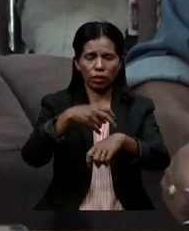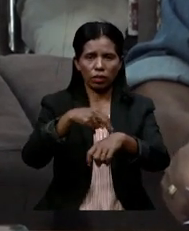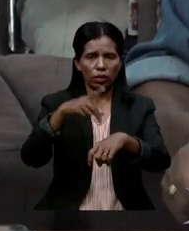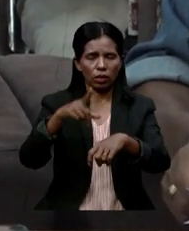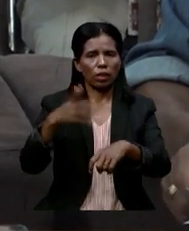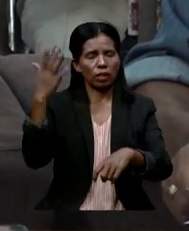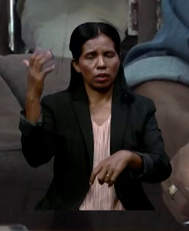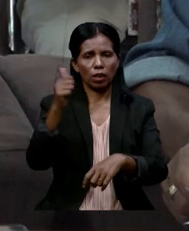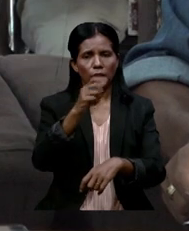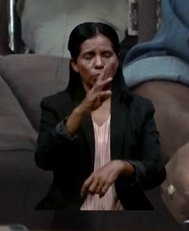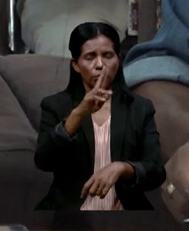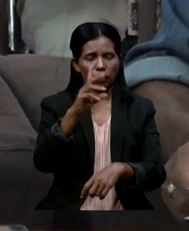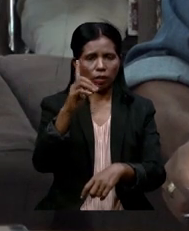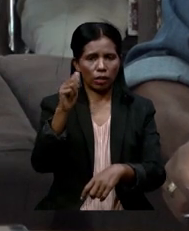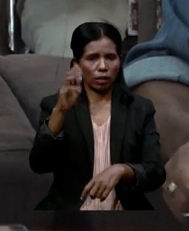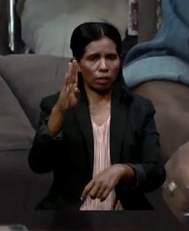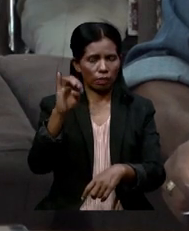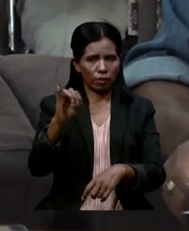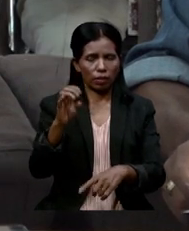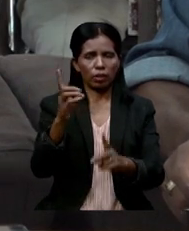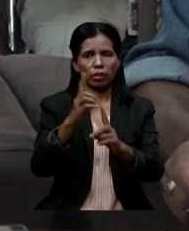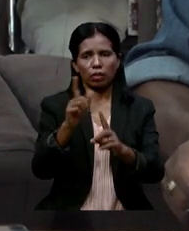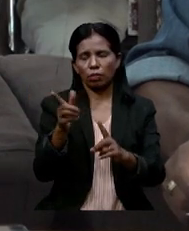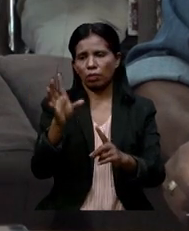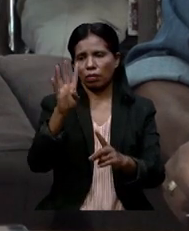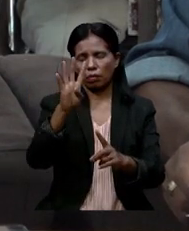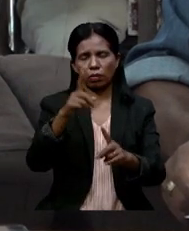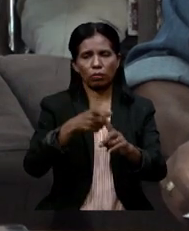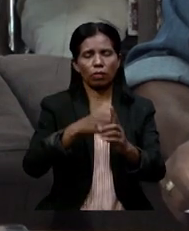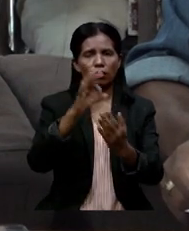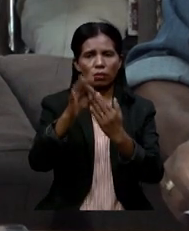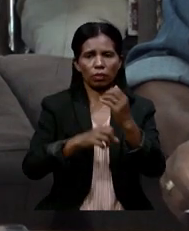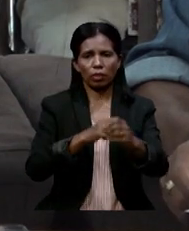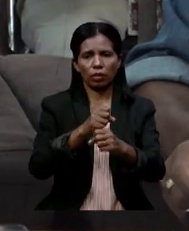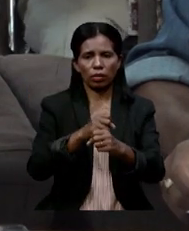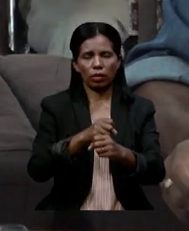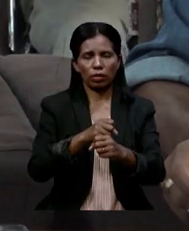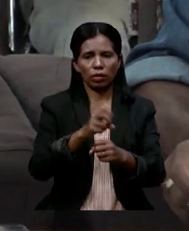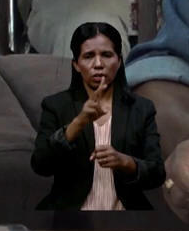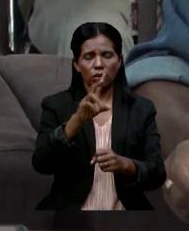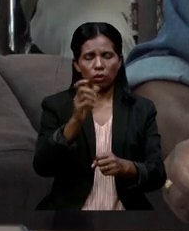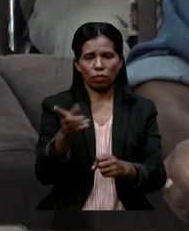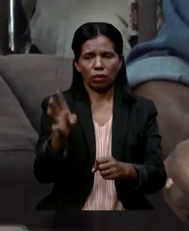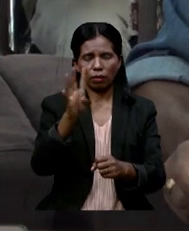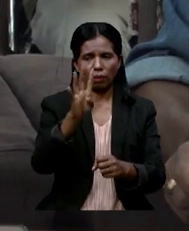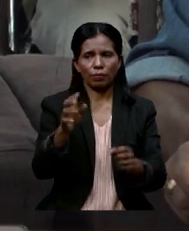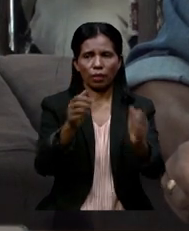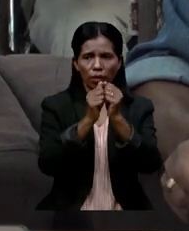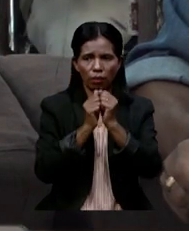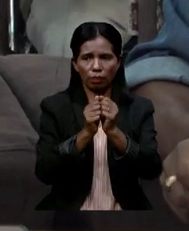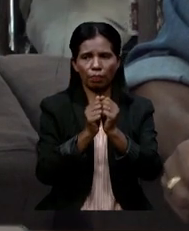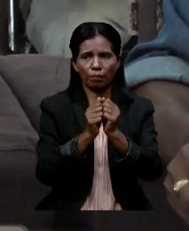Dhabi, nebe halau e haloron, o anulo recém-hat, pulam fevereiro, tina, o anulo recém-hat, hamutuk,